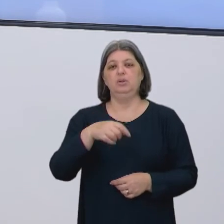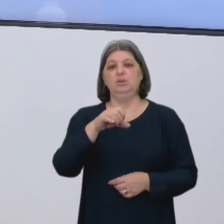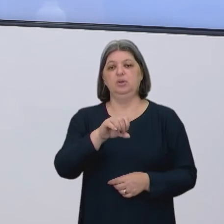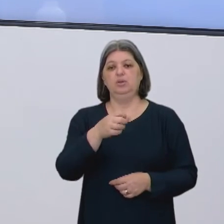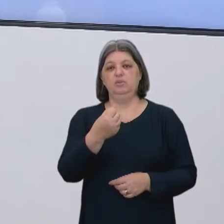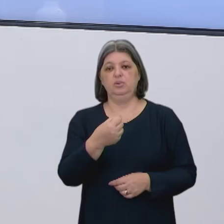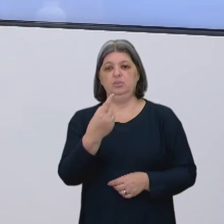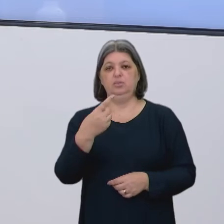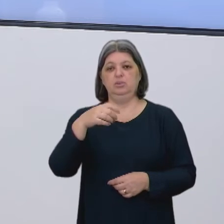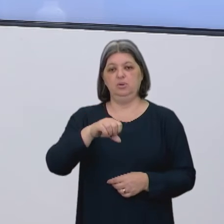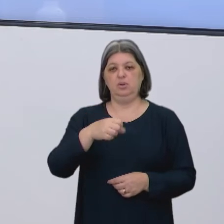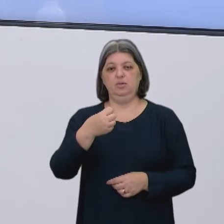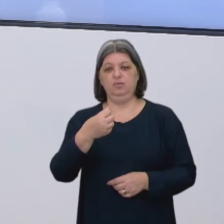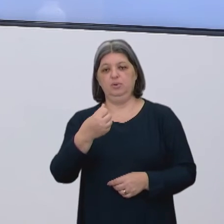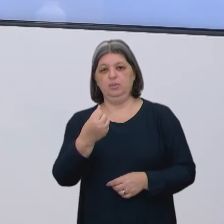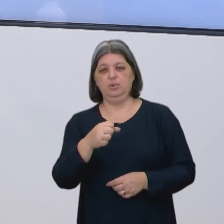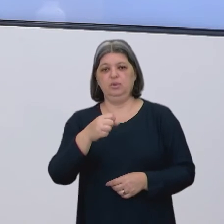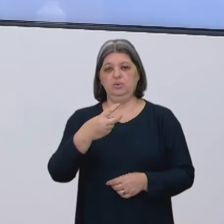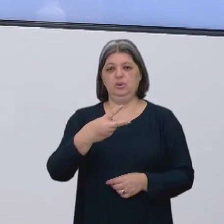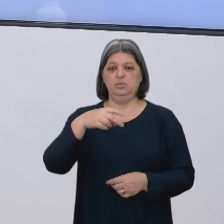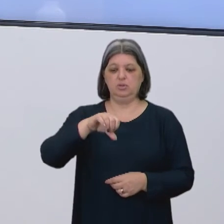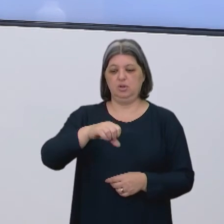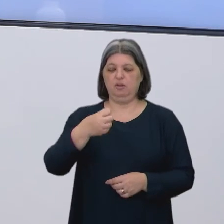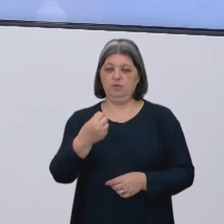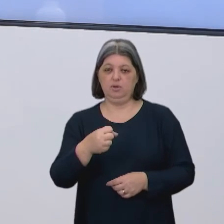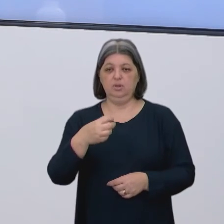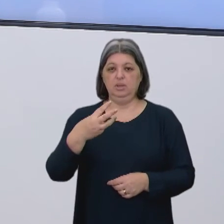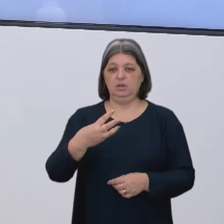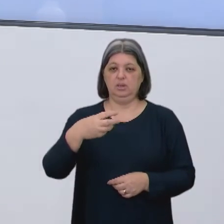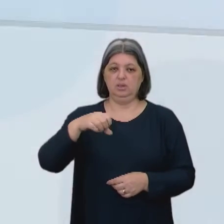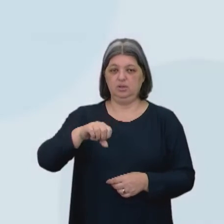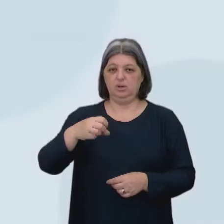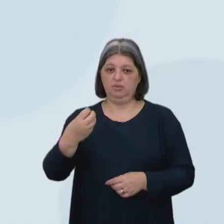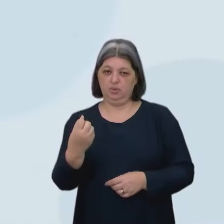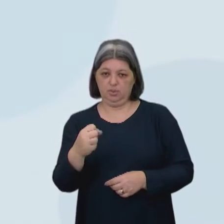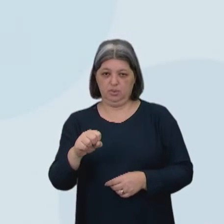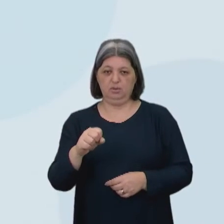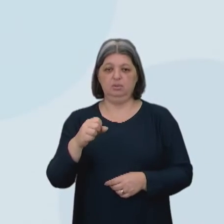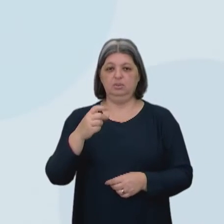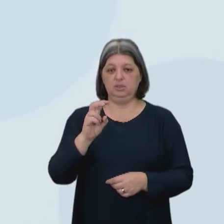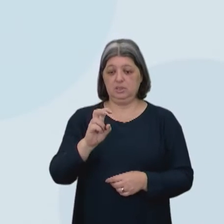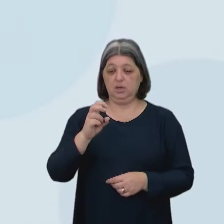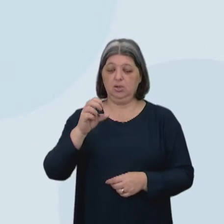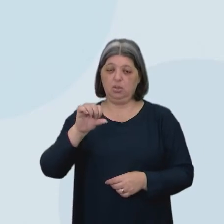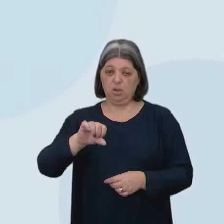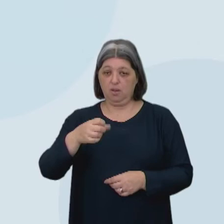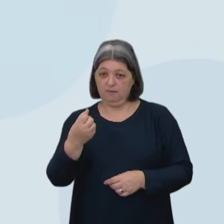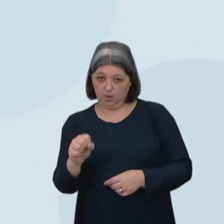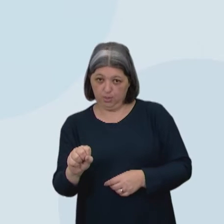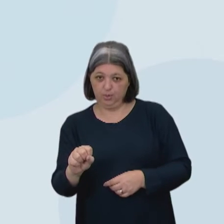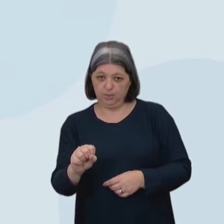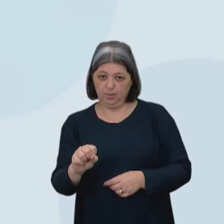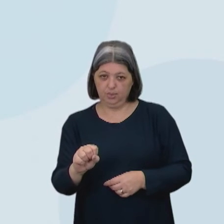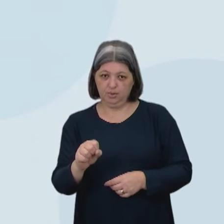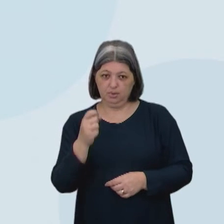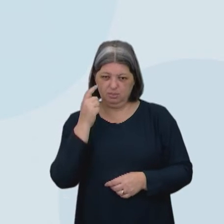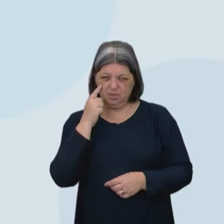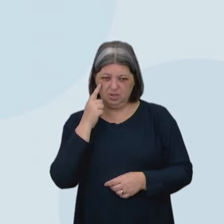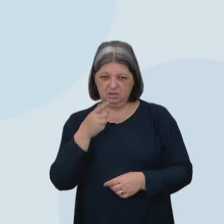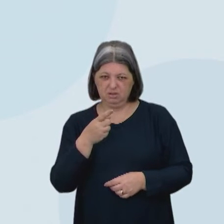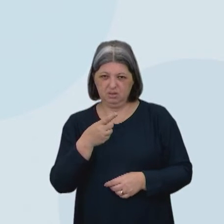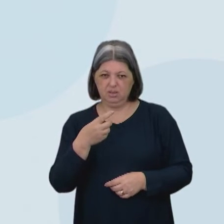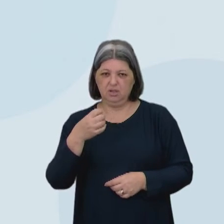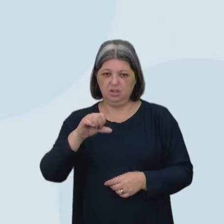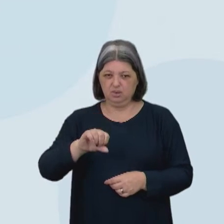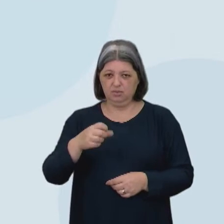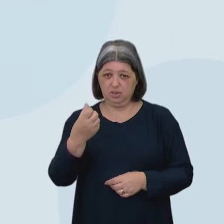1,98, 198, 298, 398, 498, 598. Professora, eu tô vendo 98